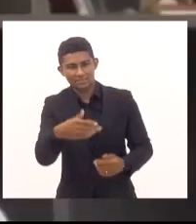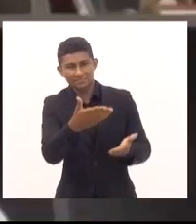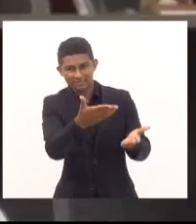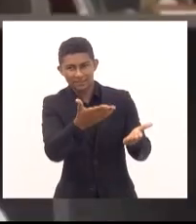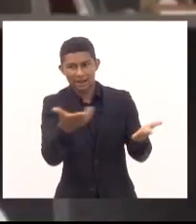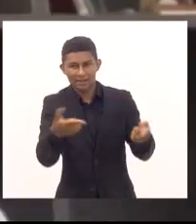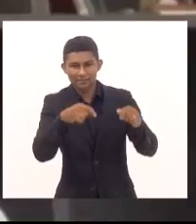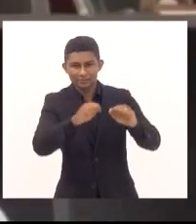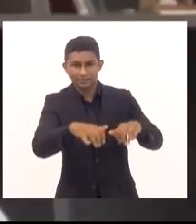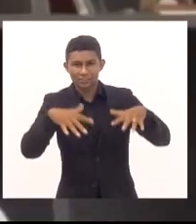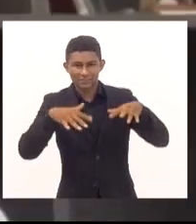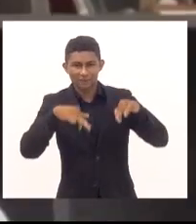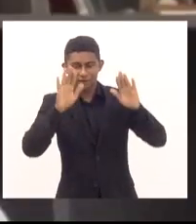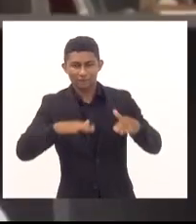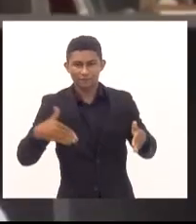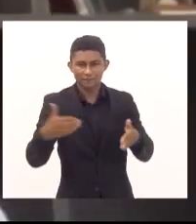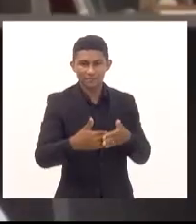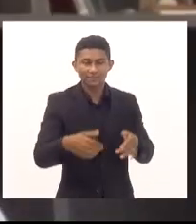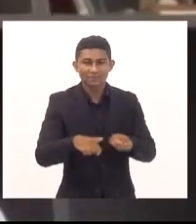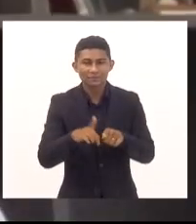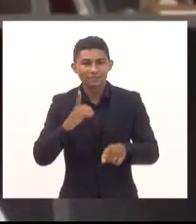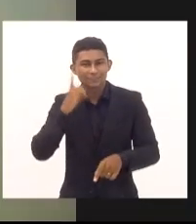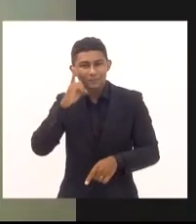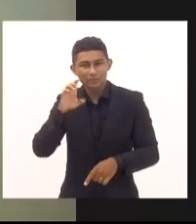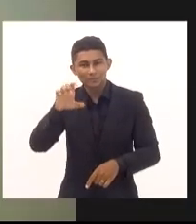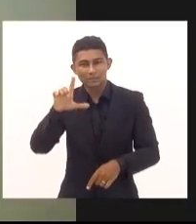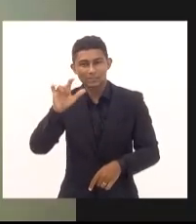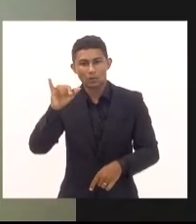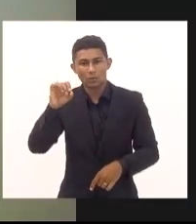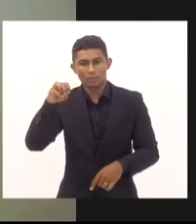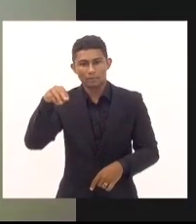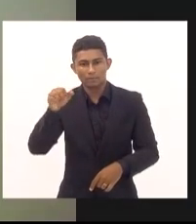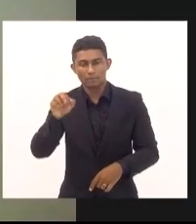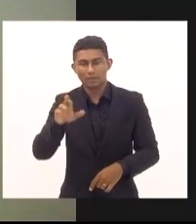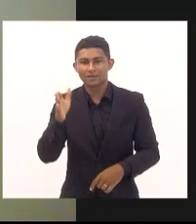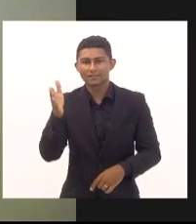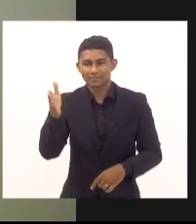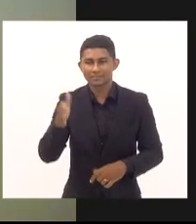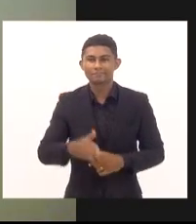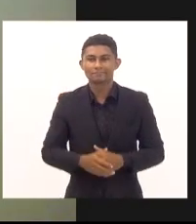expediente final, e o deputado Eliomar Coelho, né?